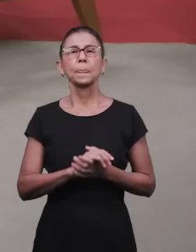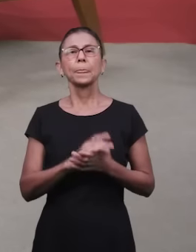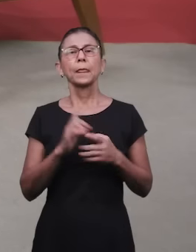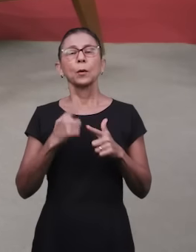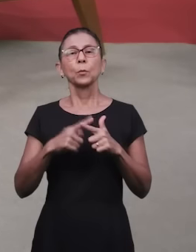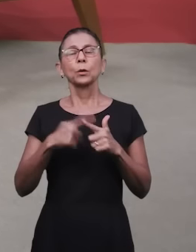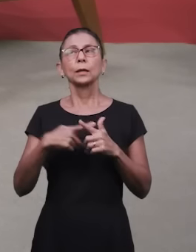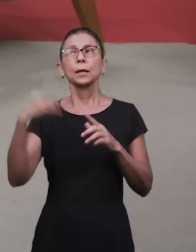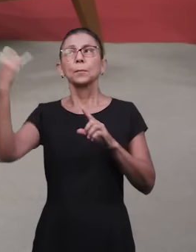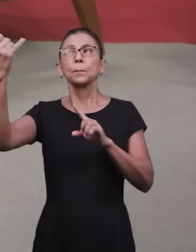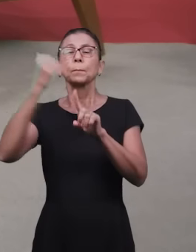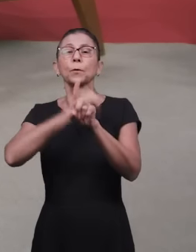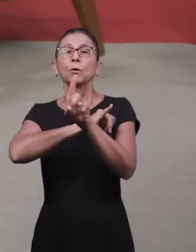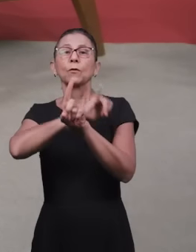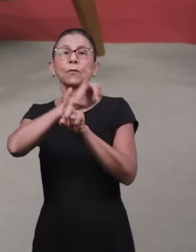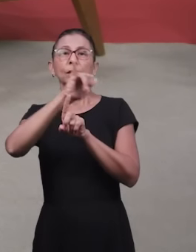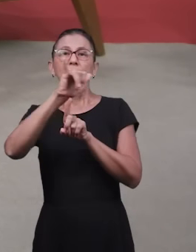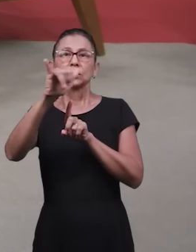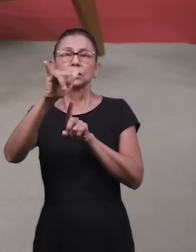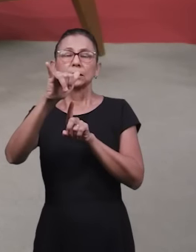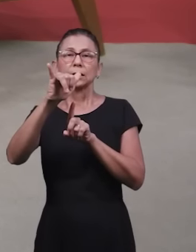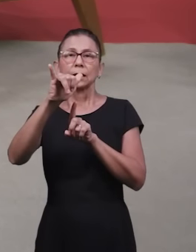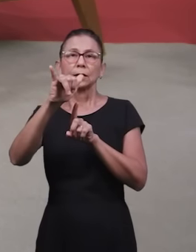que protege, que guarda, ele foi tirado.